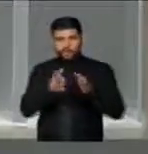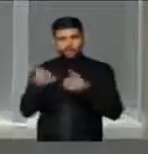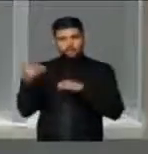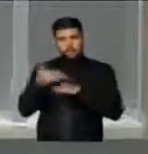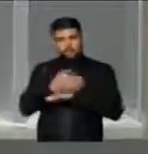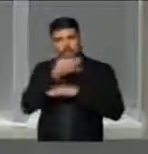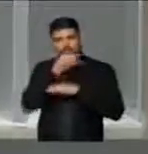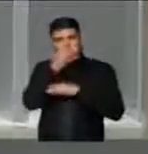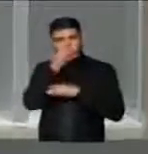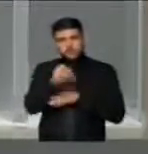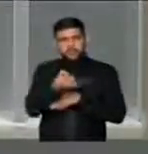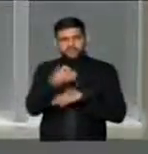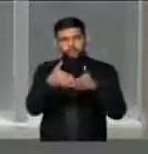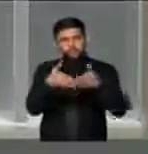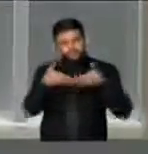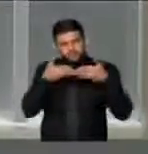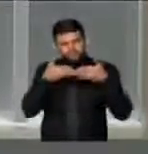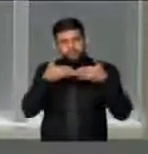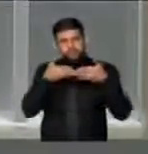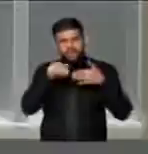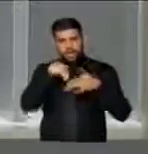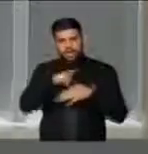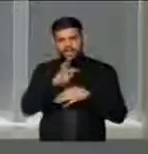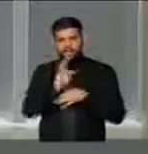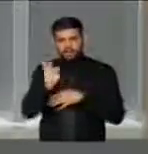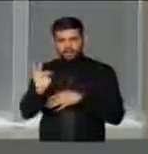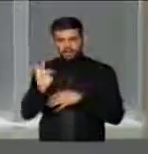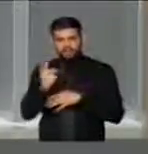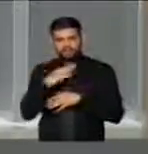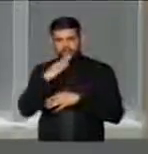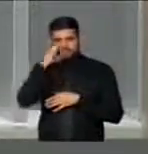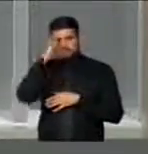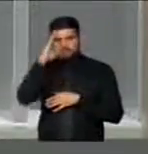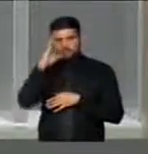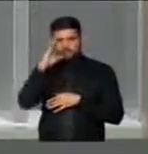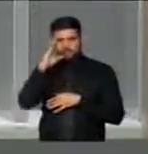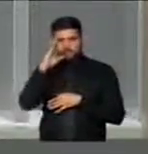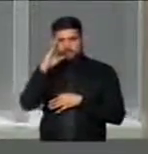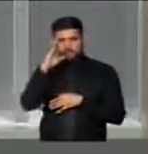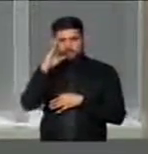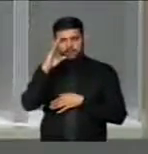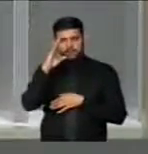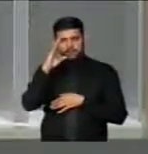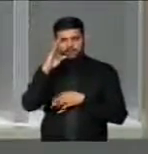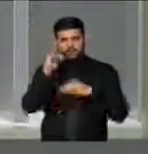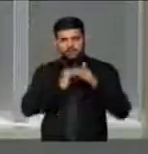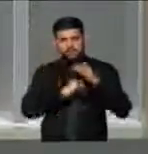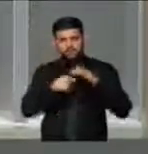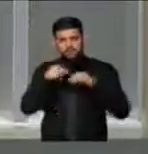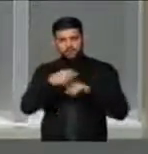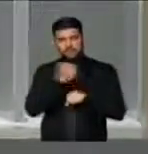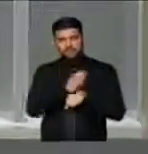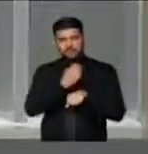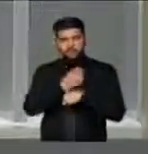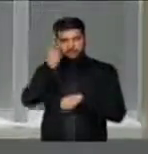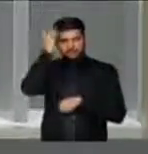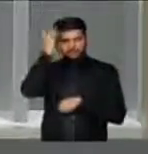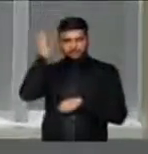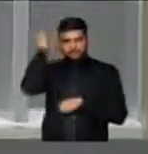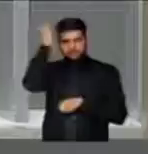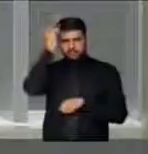uma observação e um pedido à NTT, principalmente a superintendência localizada lá no estado do Espírito